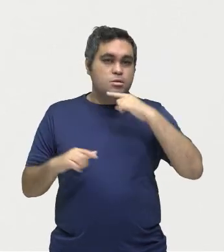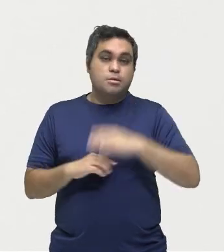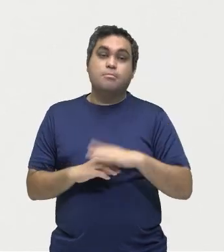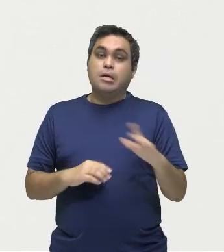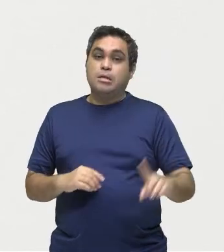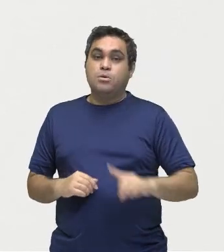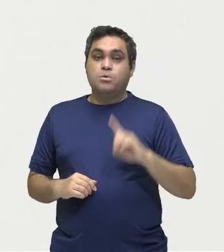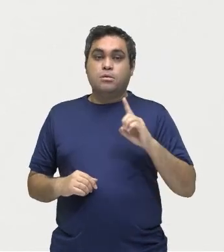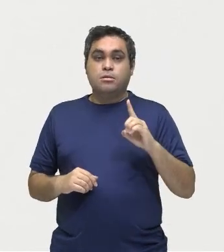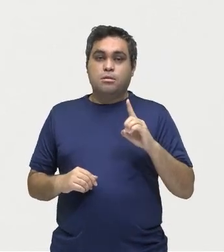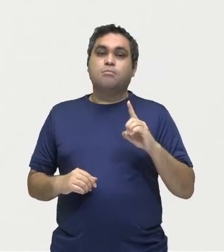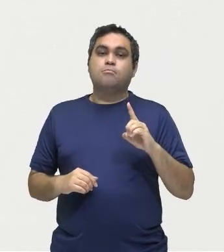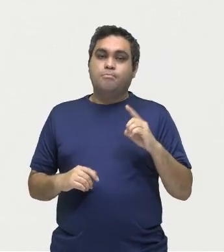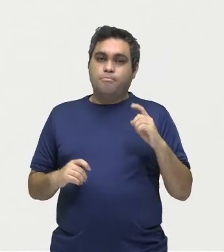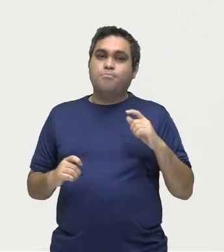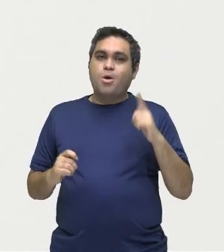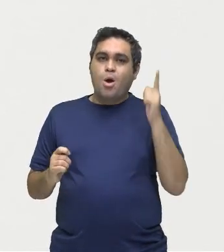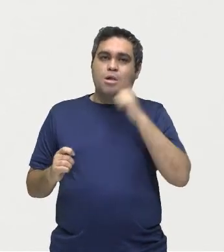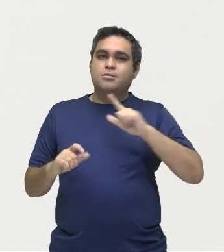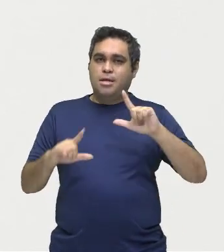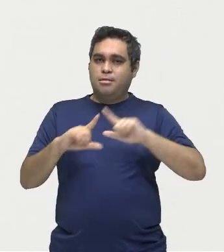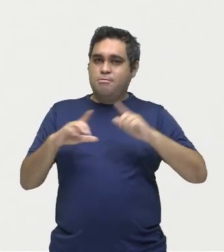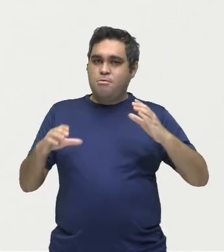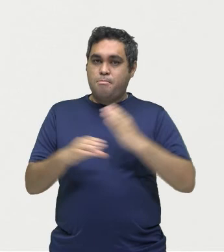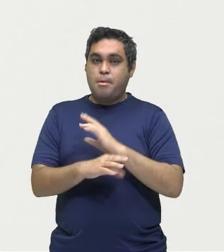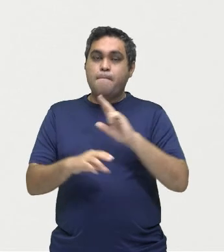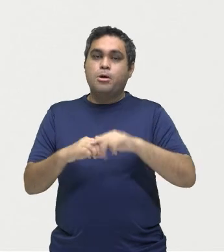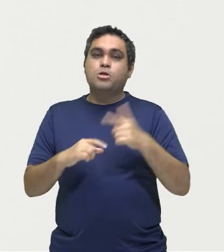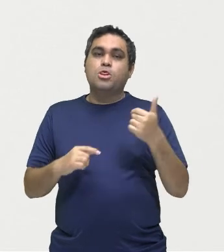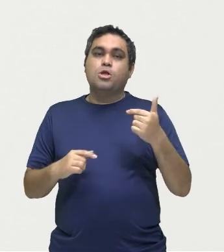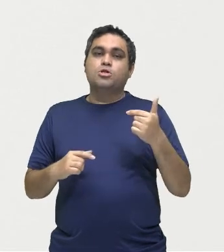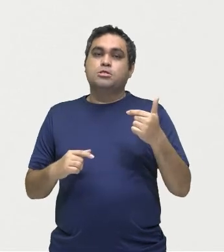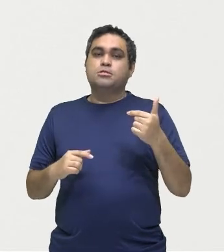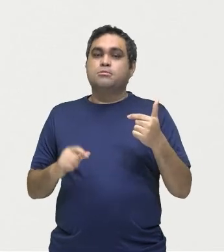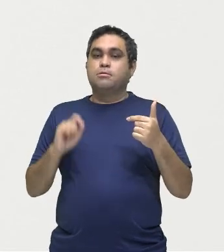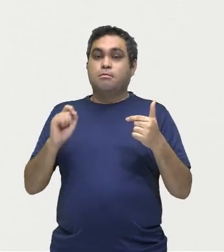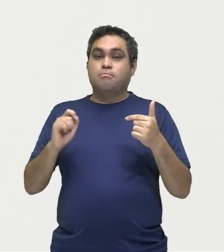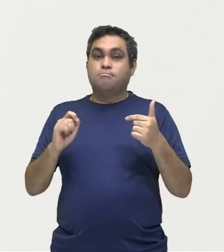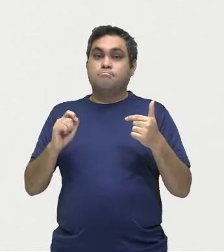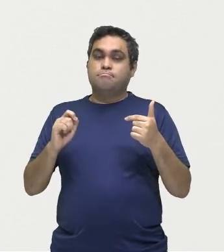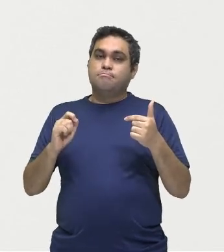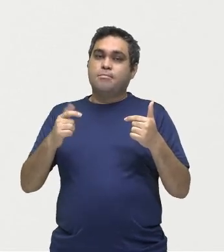porque 12 é menor que 4 mais 9, que é 13.